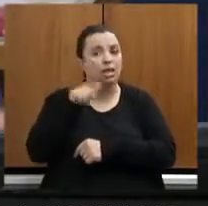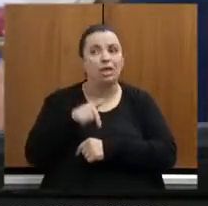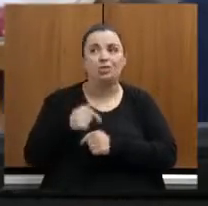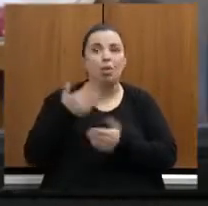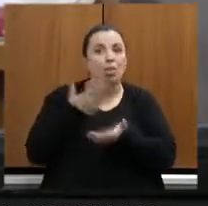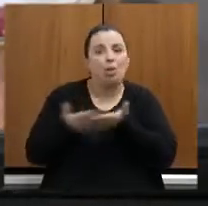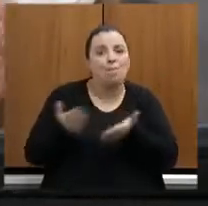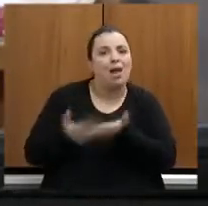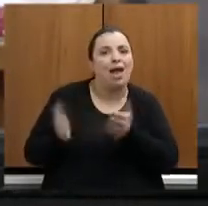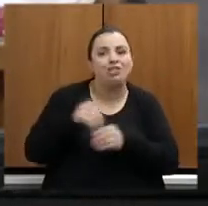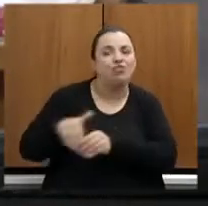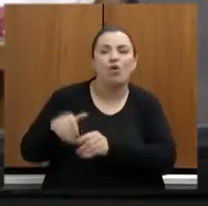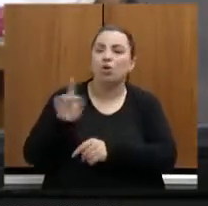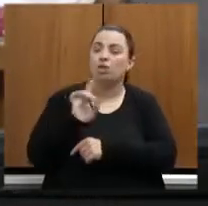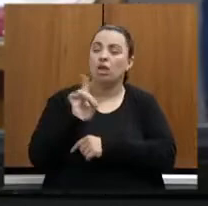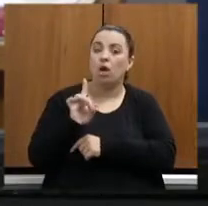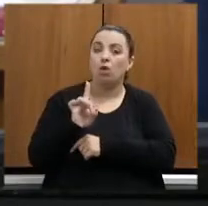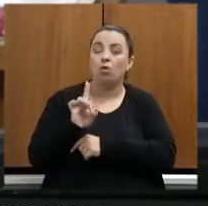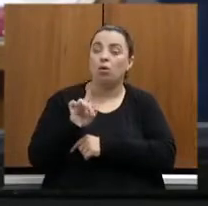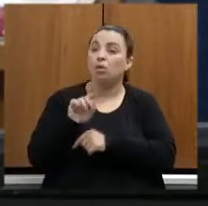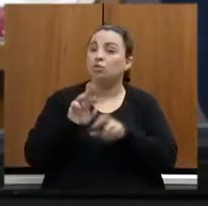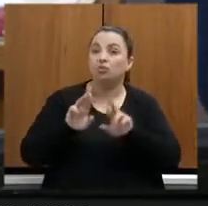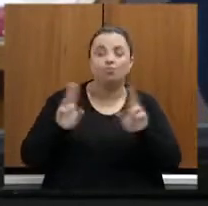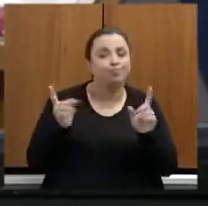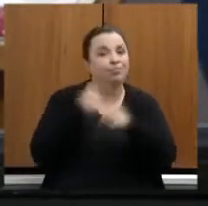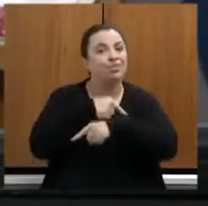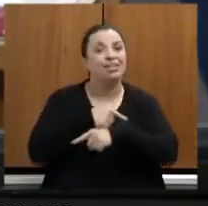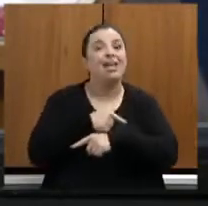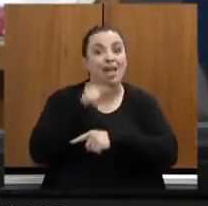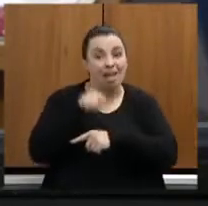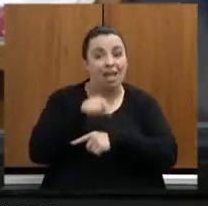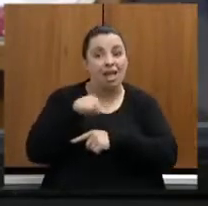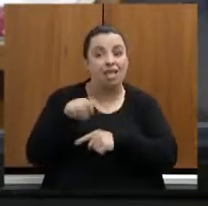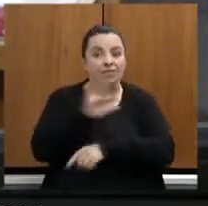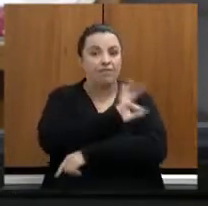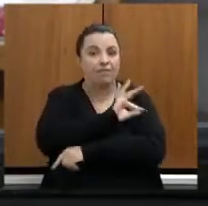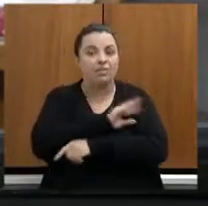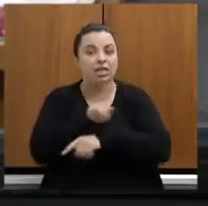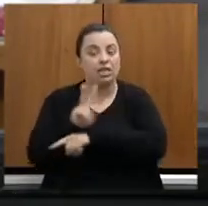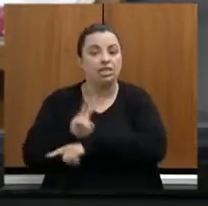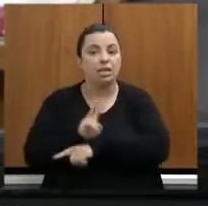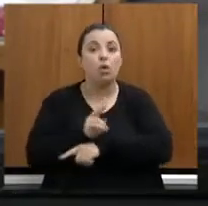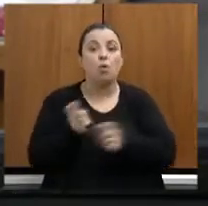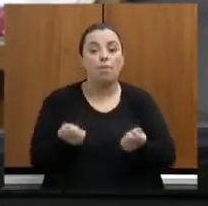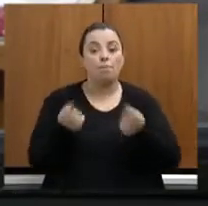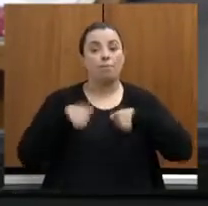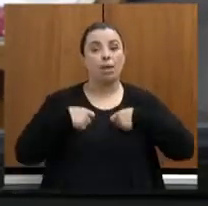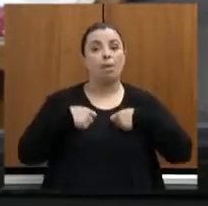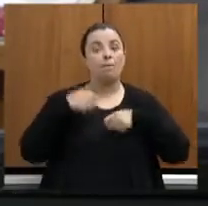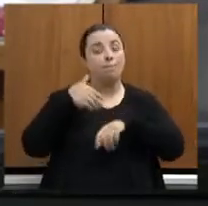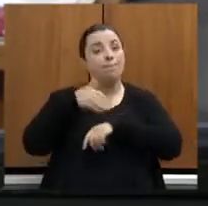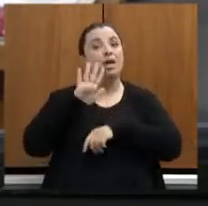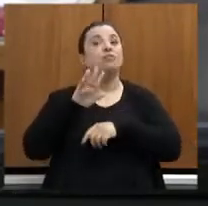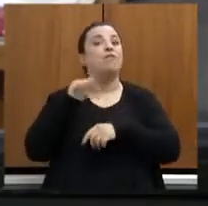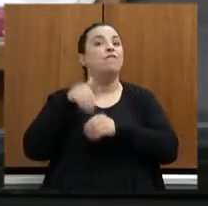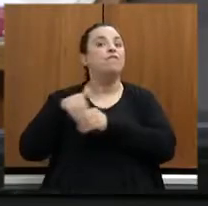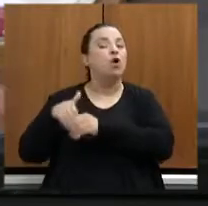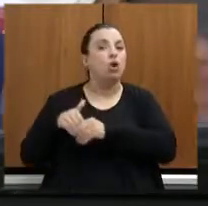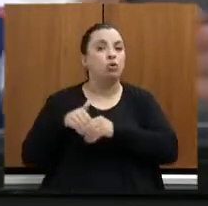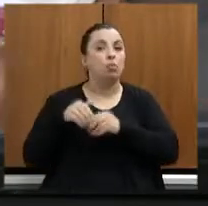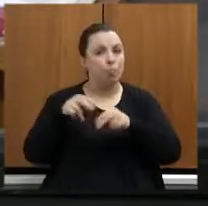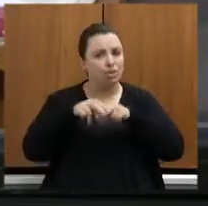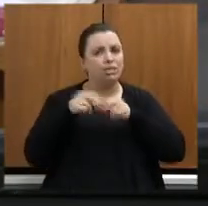o eleitor em relação ao encontro de uma questão de segurança alimentar e o que a gente